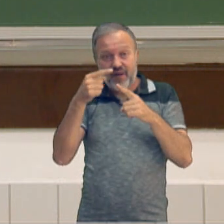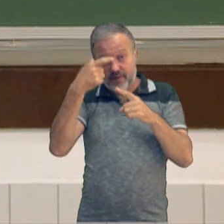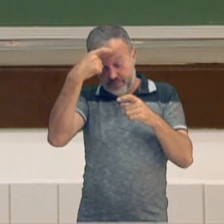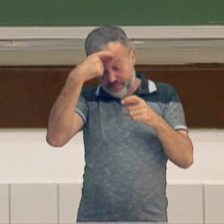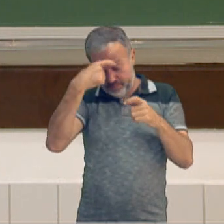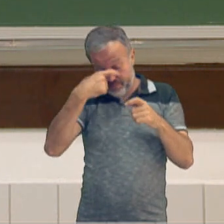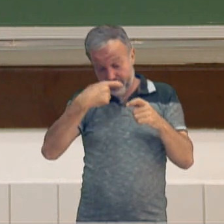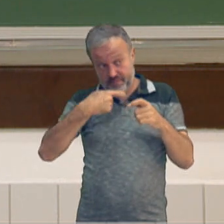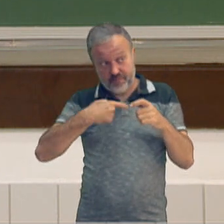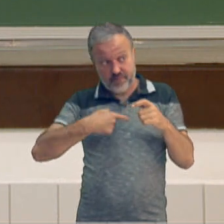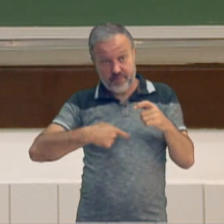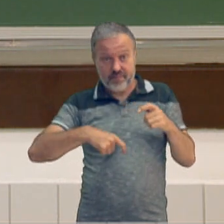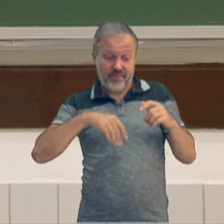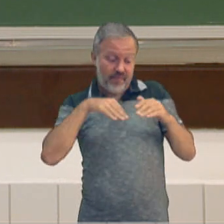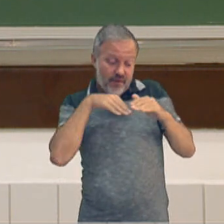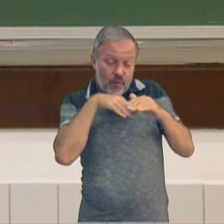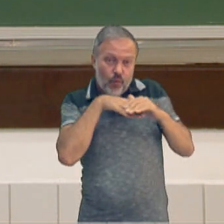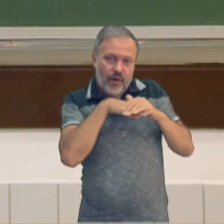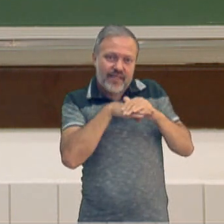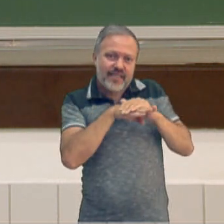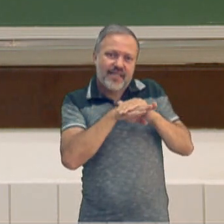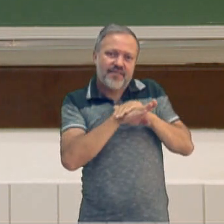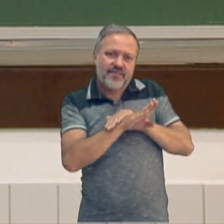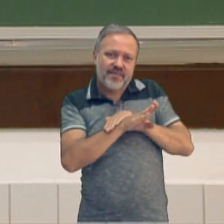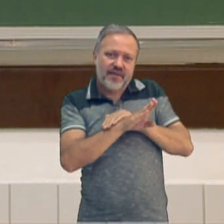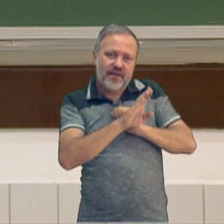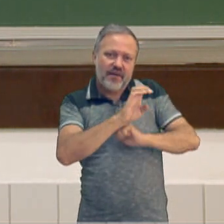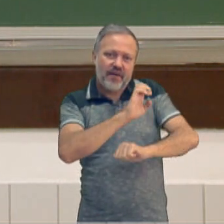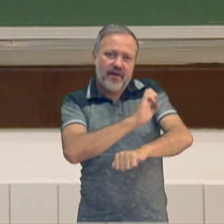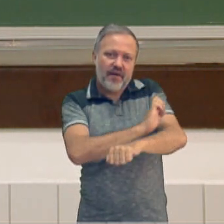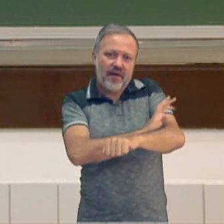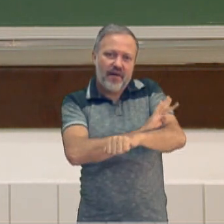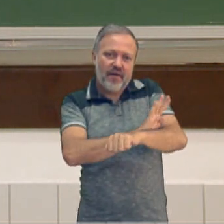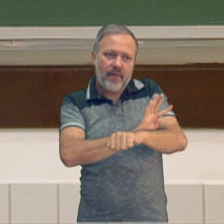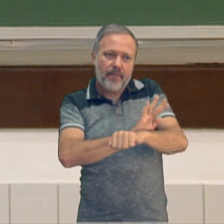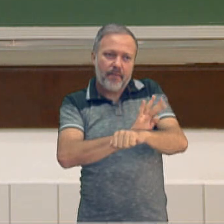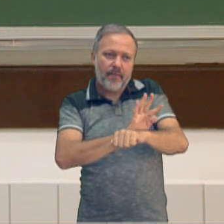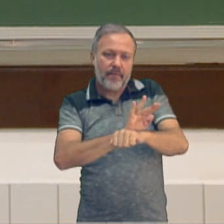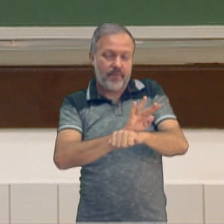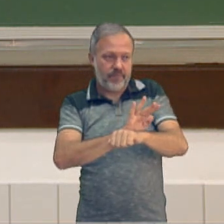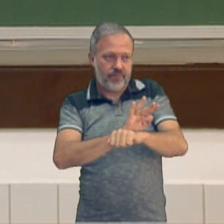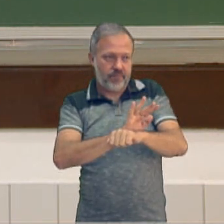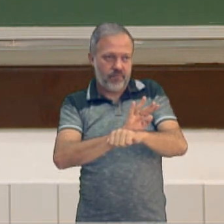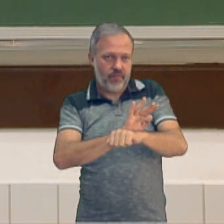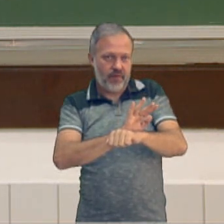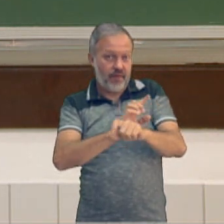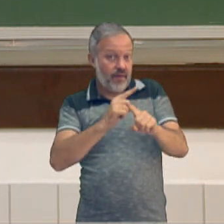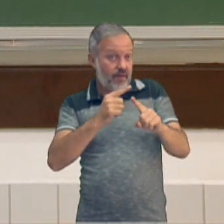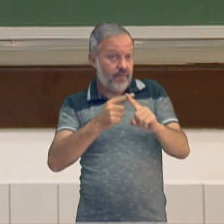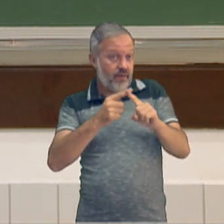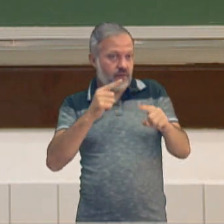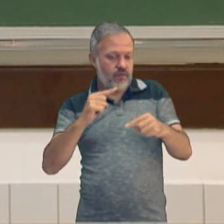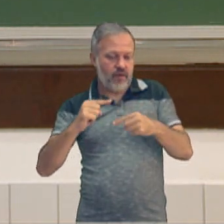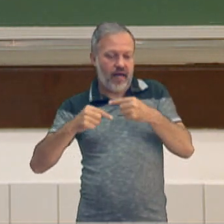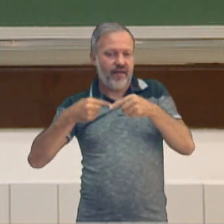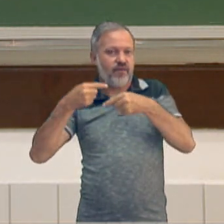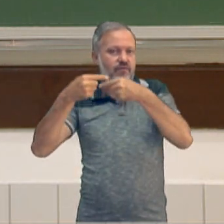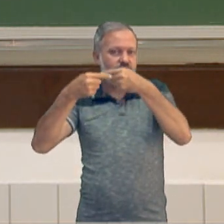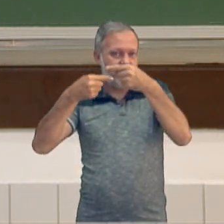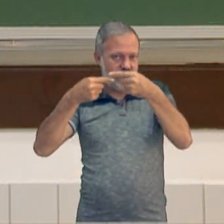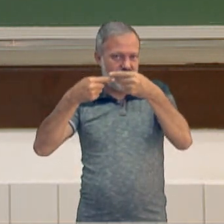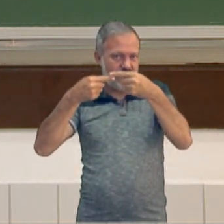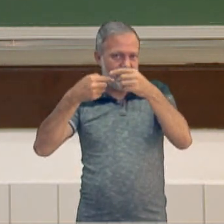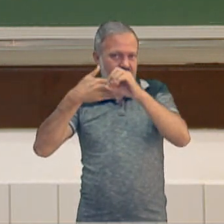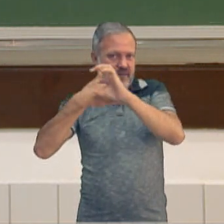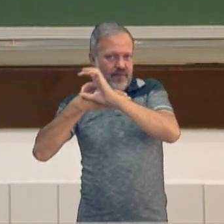né, tinha uma vantagem, porque podia ficar mais tempo sem se alimentar, por exemplo. Então a gente evoluiu para isso, por isso que a gente ainda mantém os